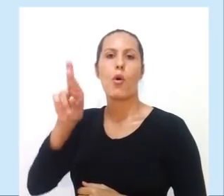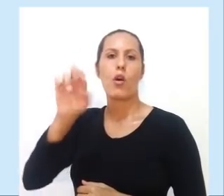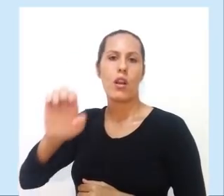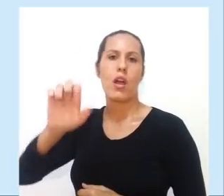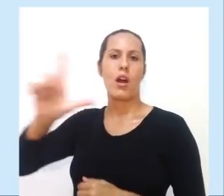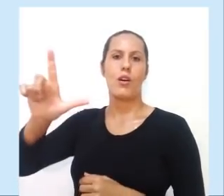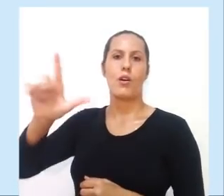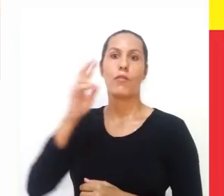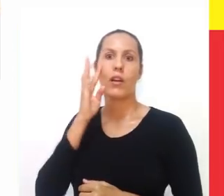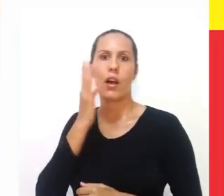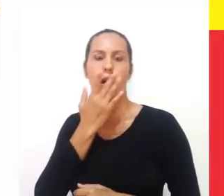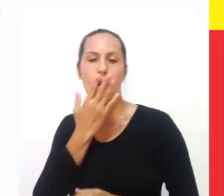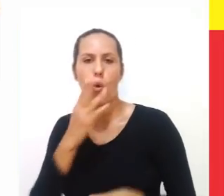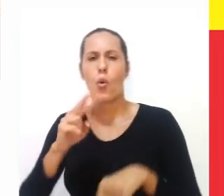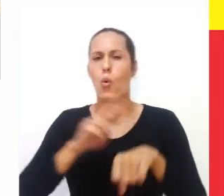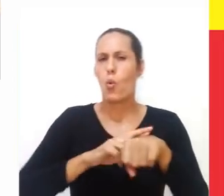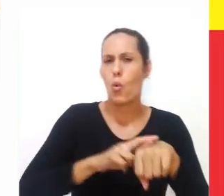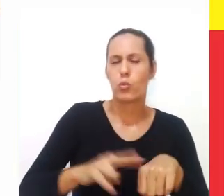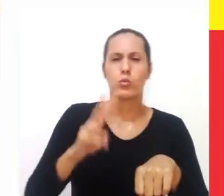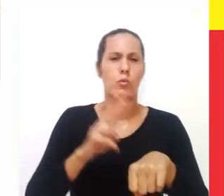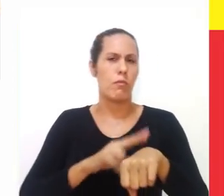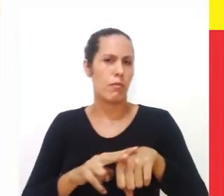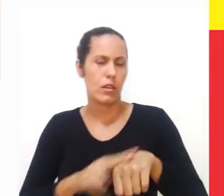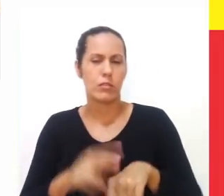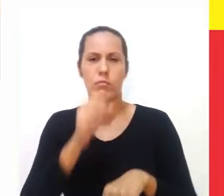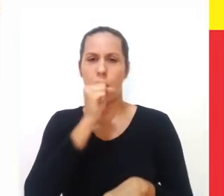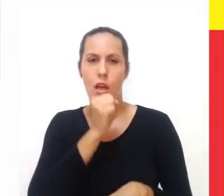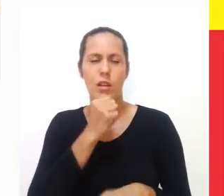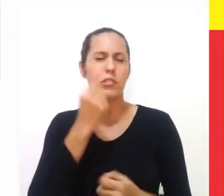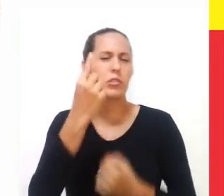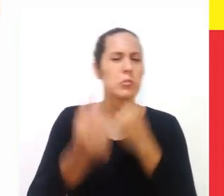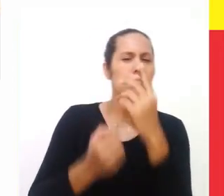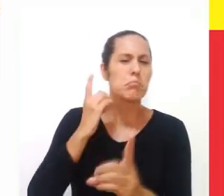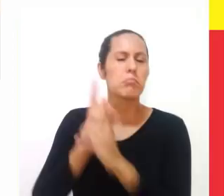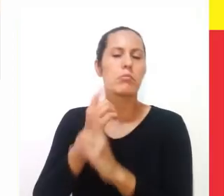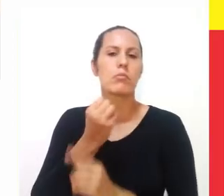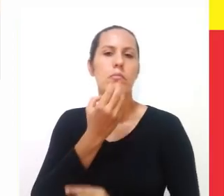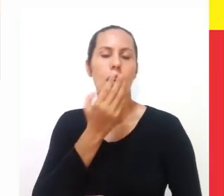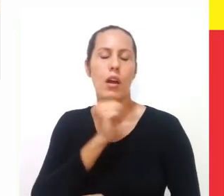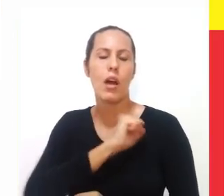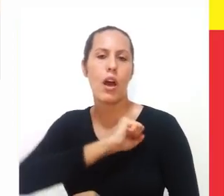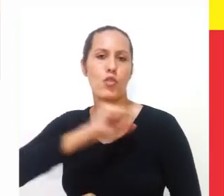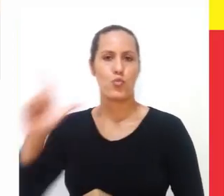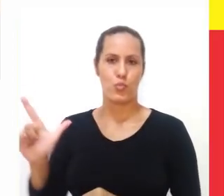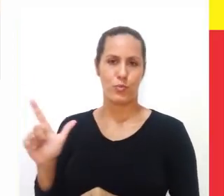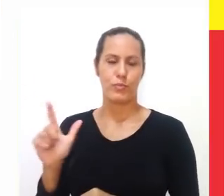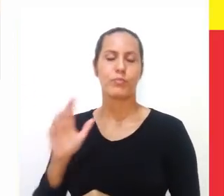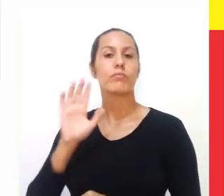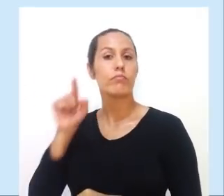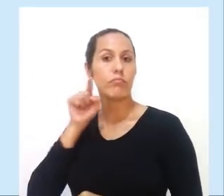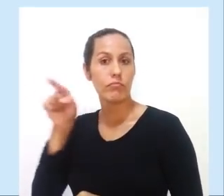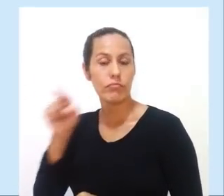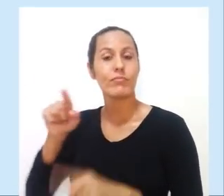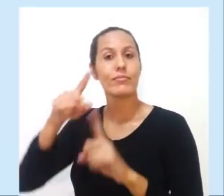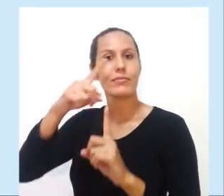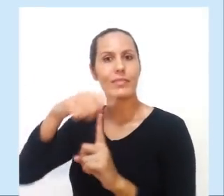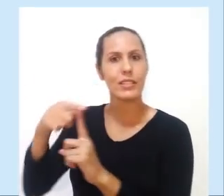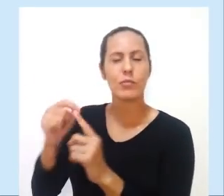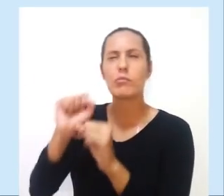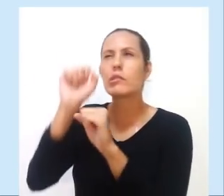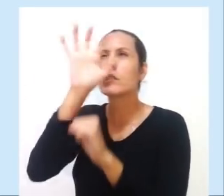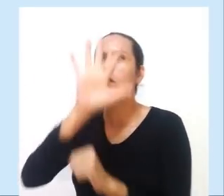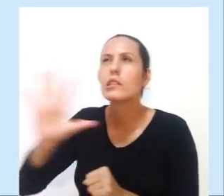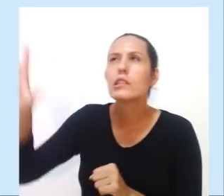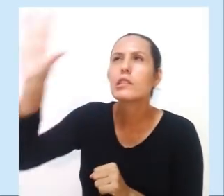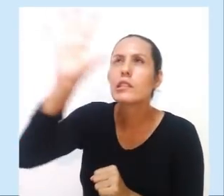né? Aí você vê roxo, verde, laranja e mais raro azul, certo? Então, essa aurora boreal